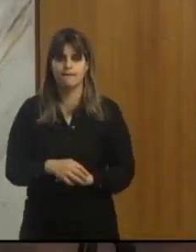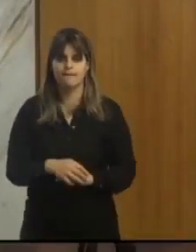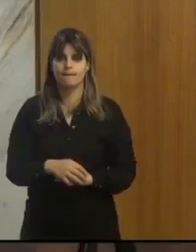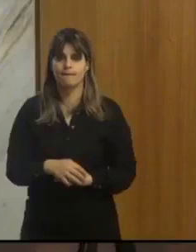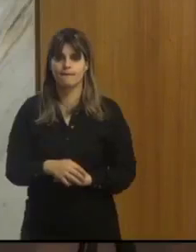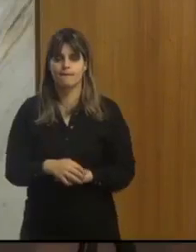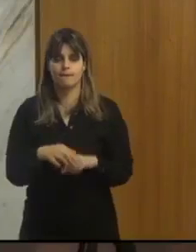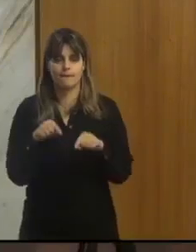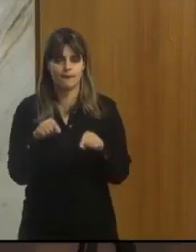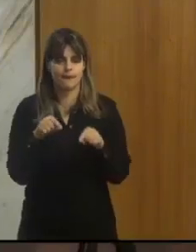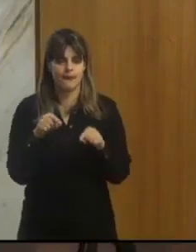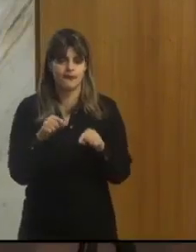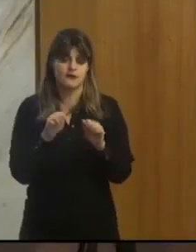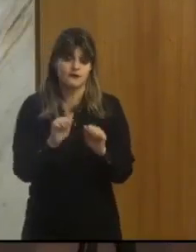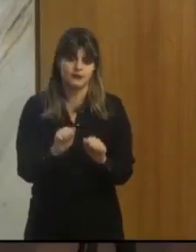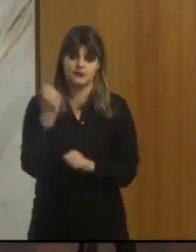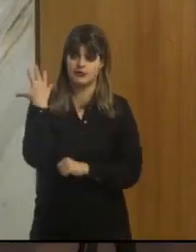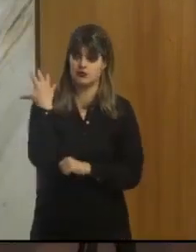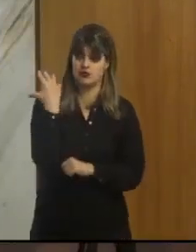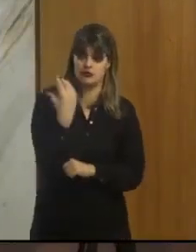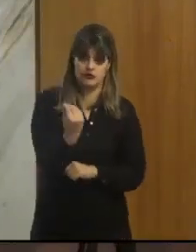Esta é uma estampa renascentista